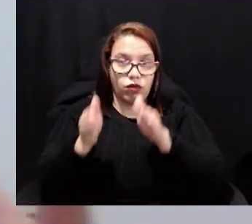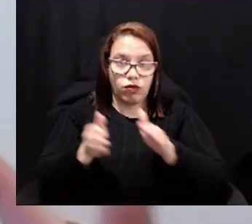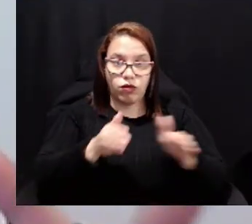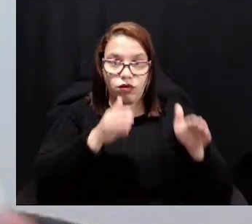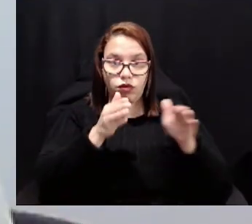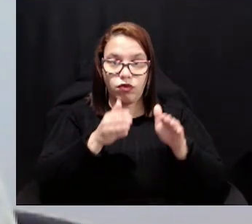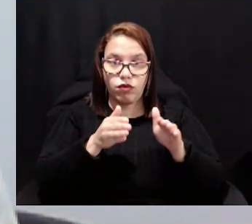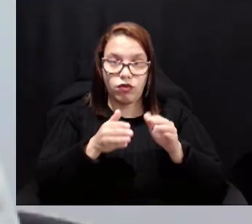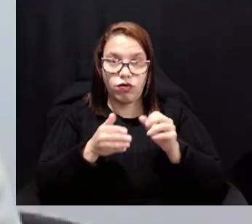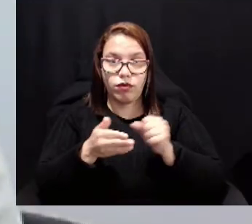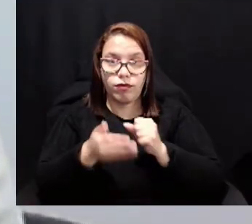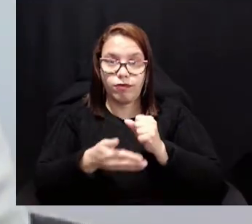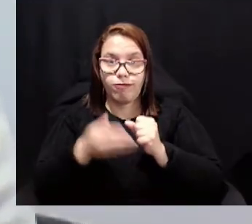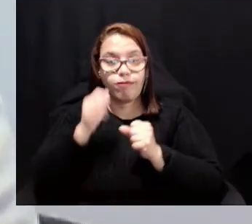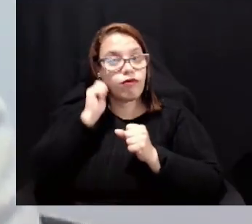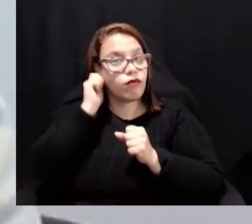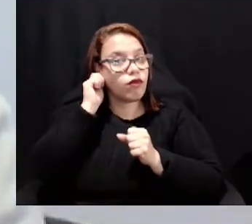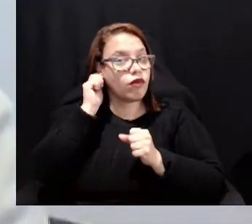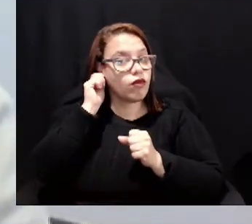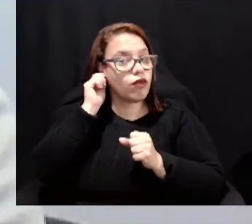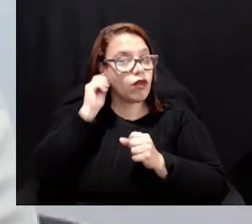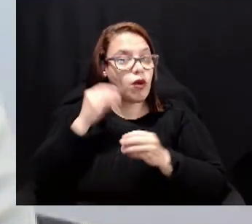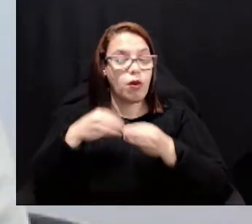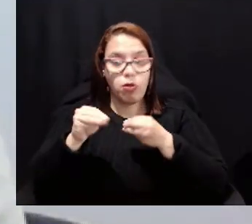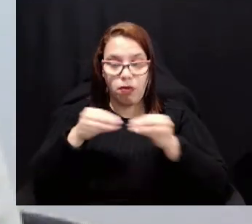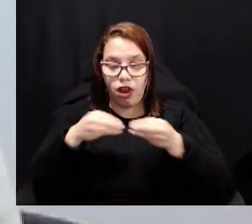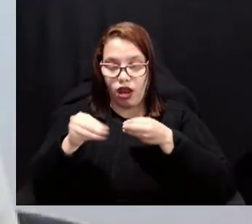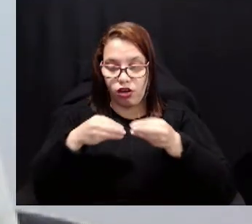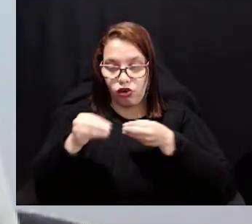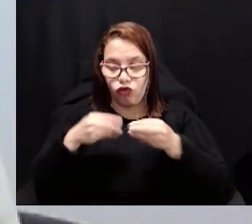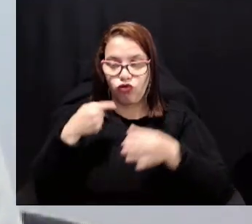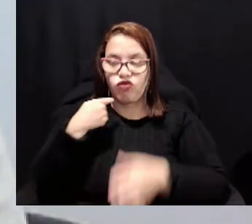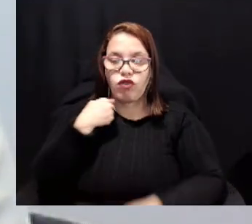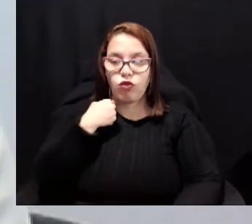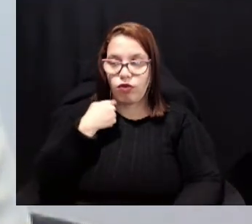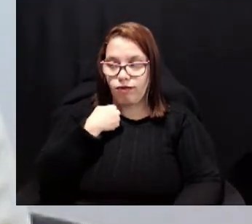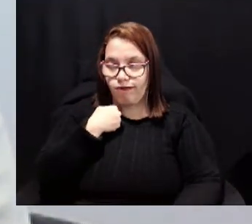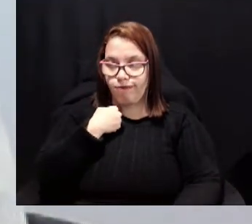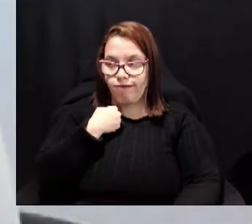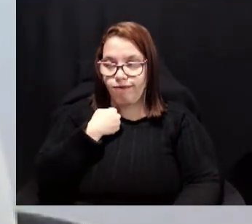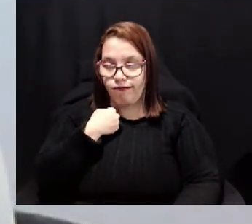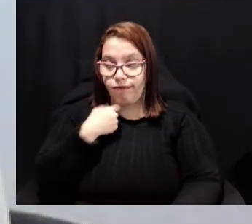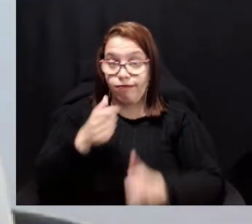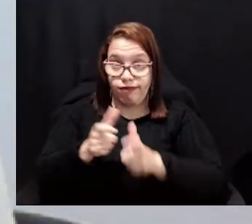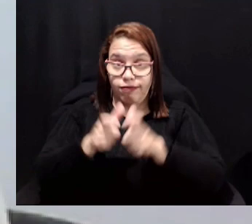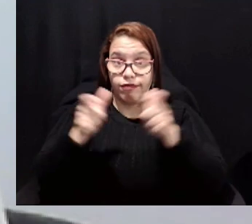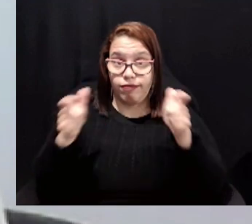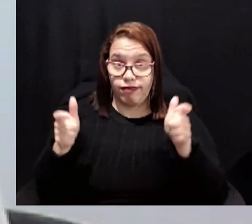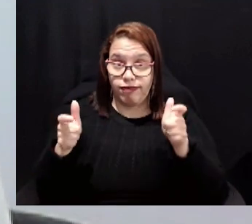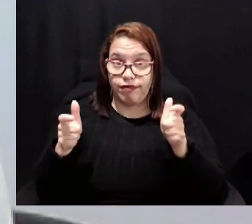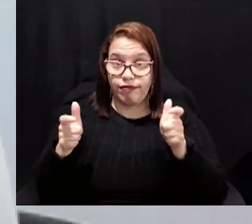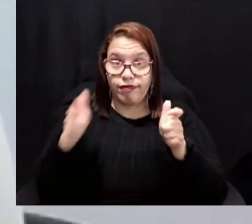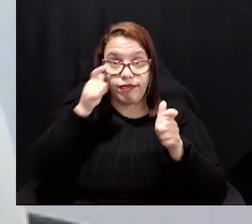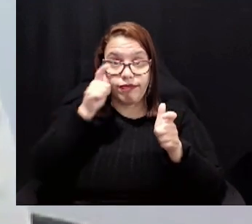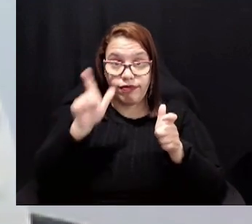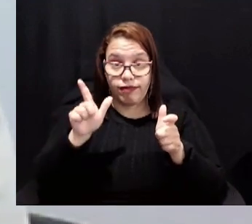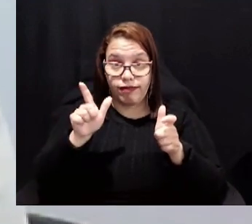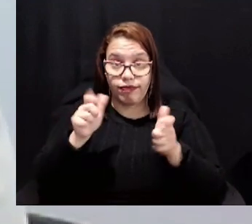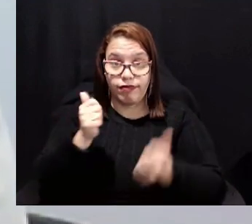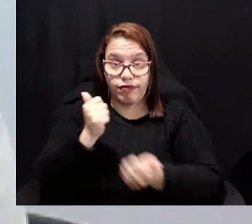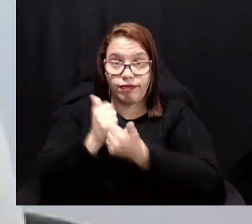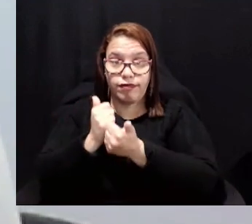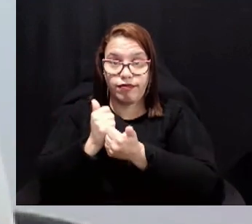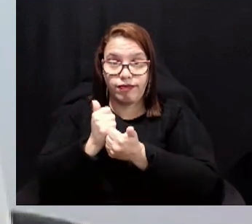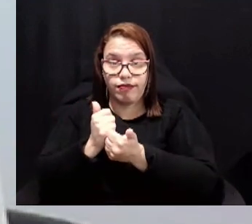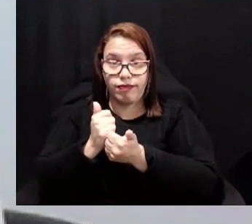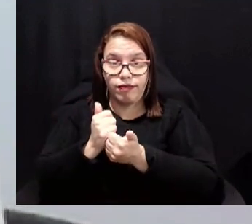de depuração interno que gera bastante resíduo plástico desse papel que vem contaminado. Então, é um grande volume, né, que a gente conseguiu